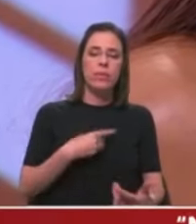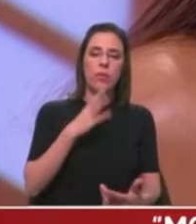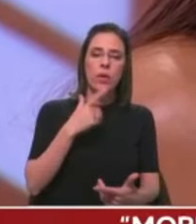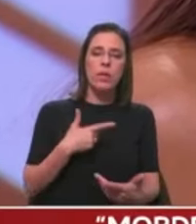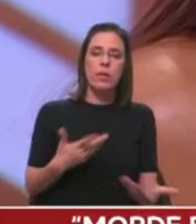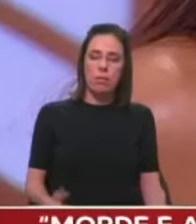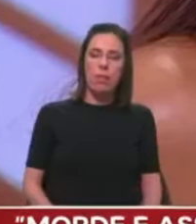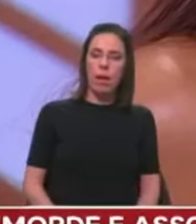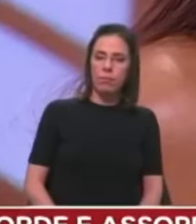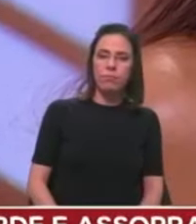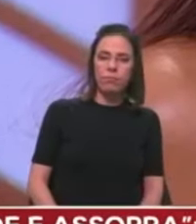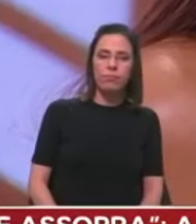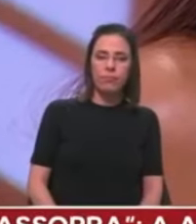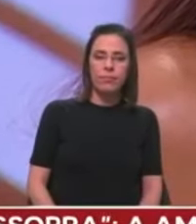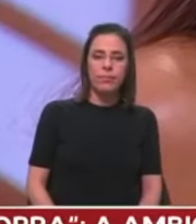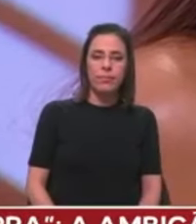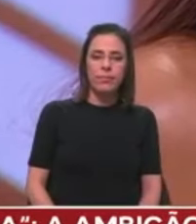sim.